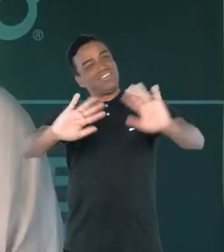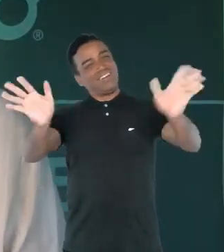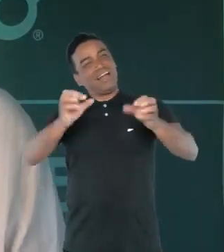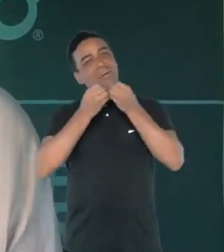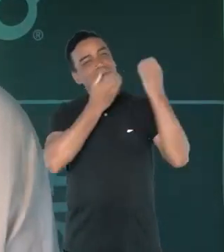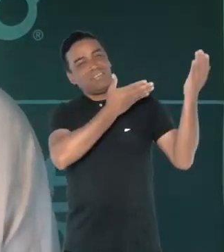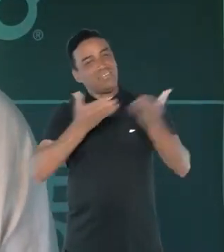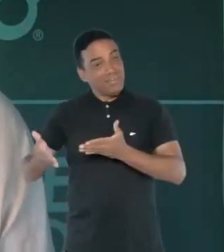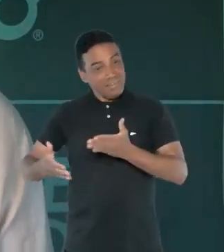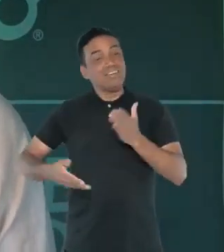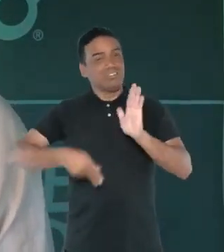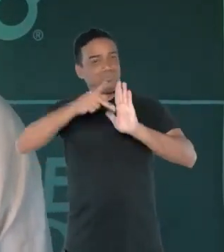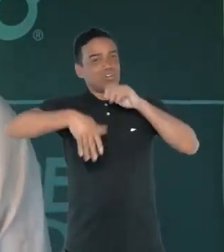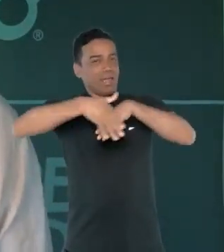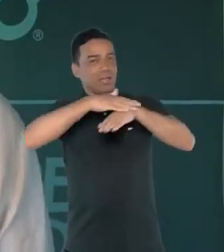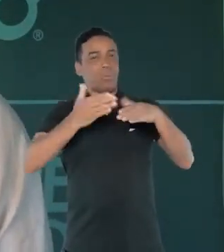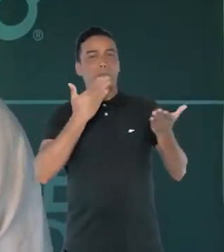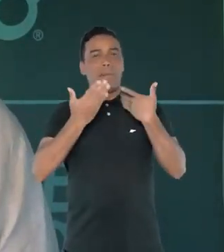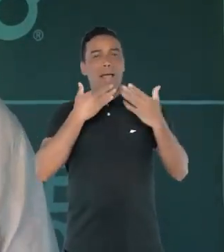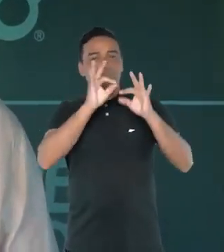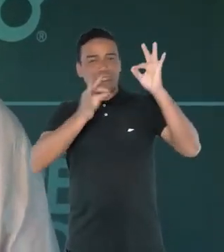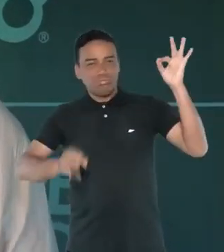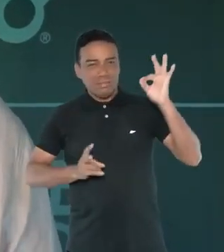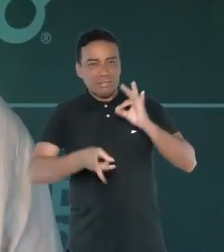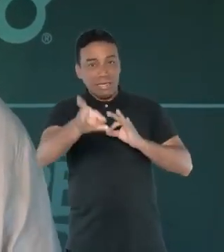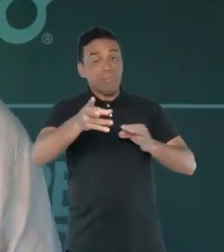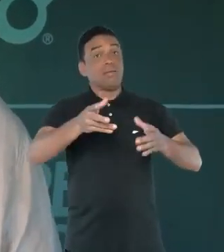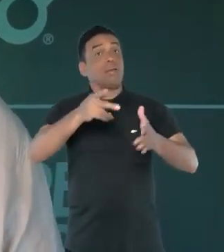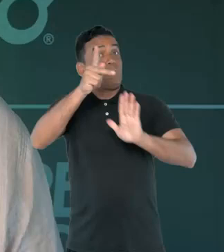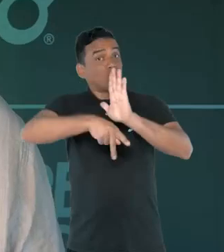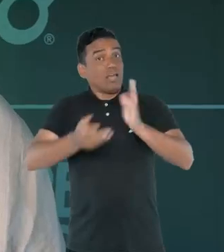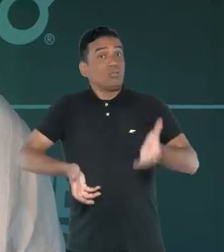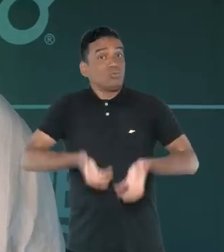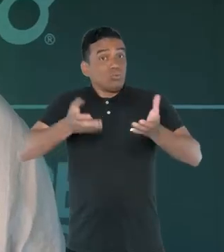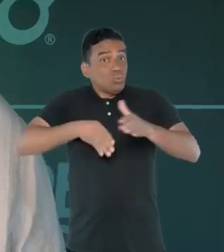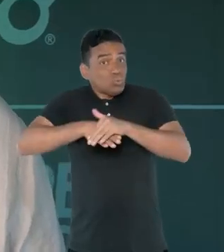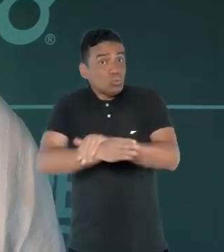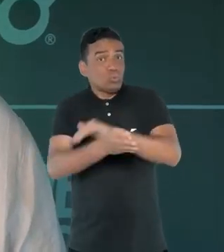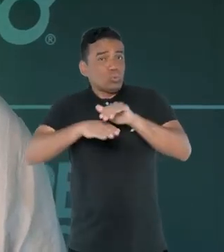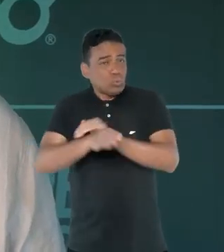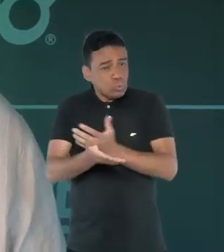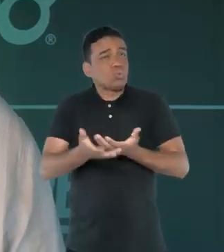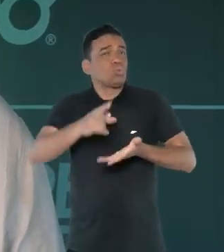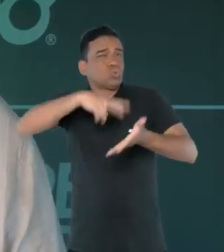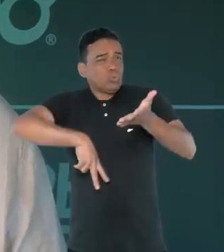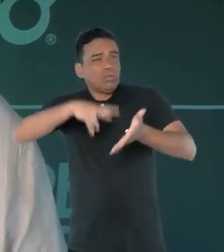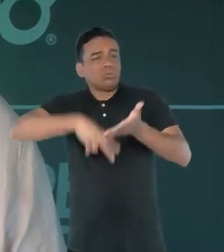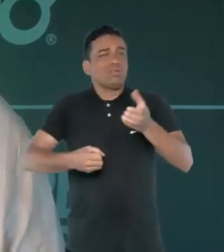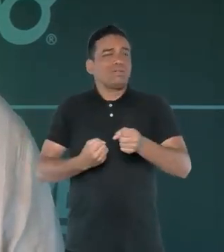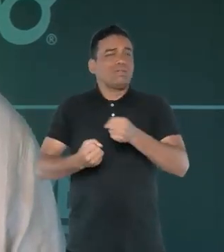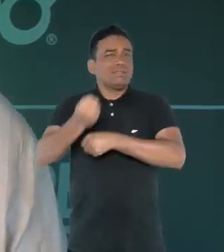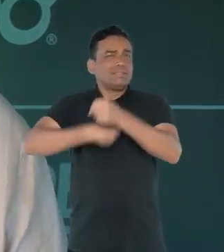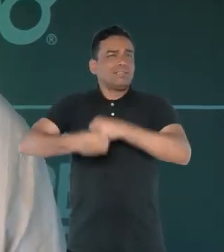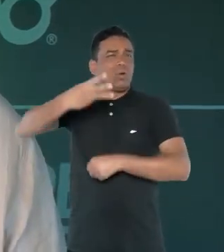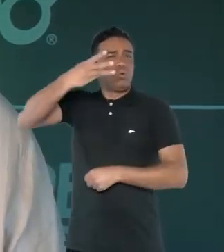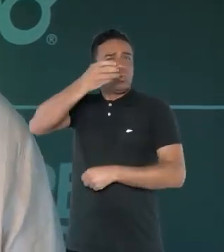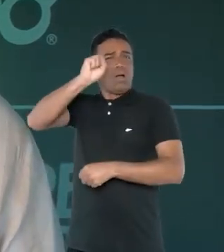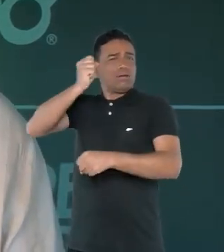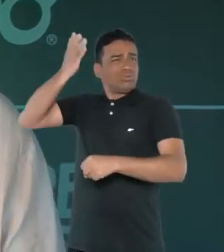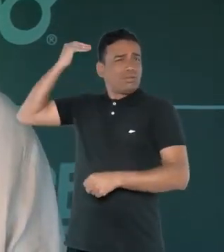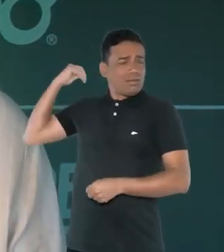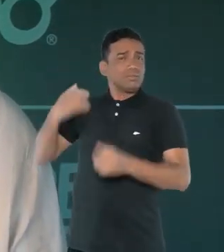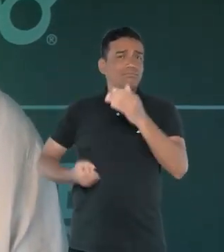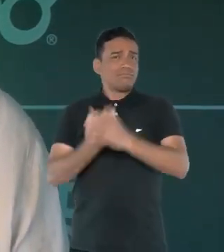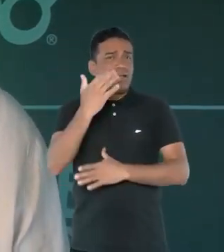Olá, bem-vindos ao Sempre um Papo, esse projeto de incentivo ao hábito da leitura criado há 38 anos pelo jornalista mineiro